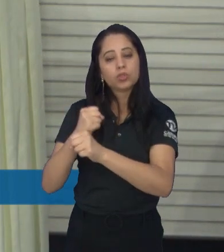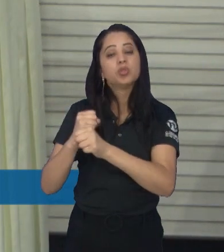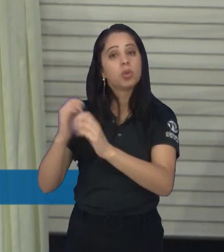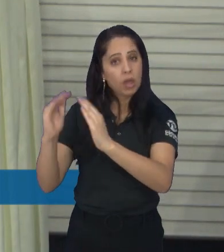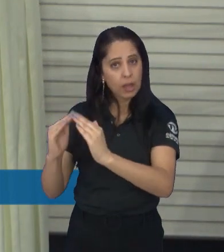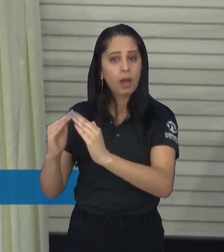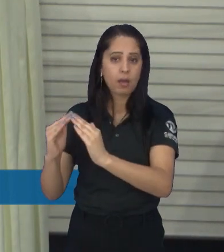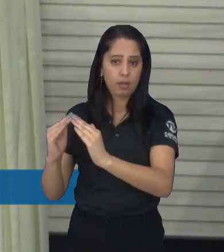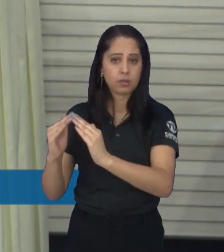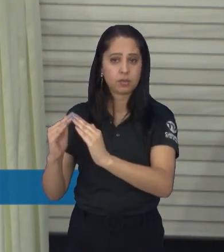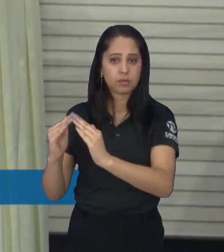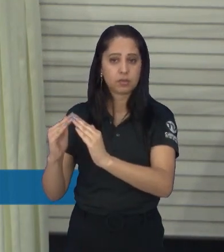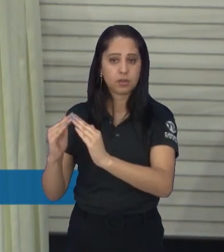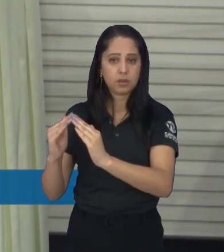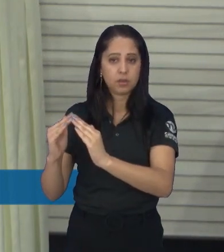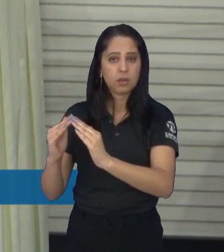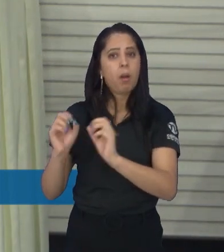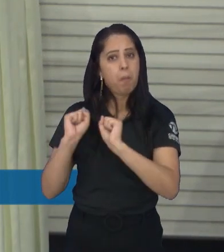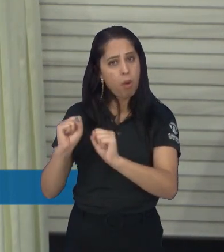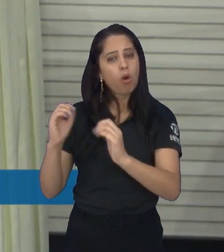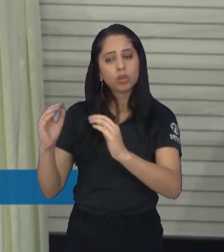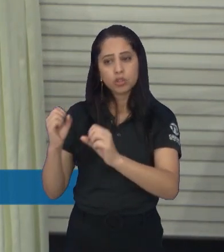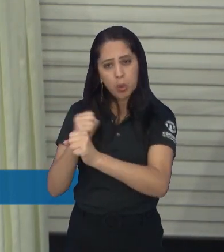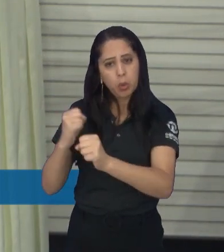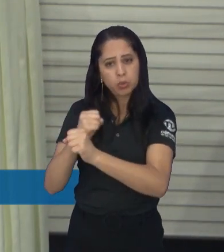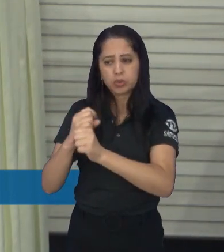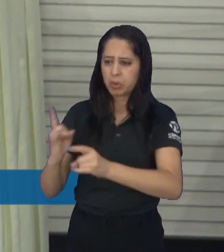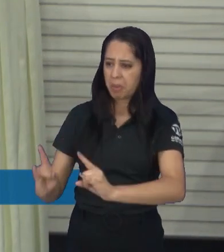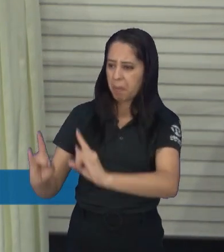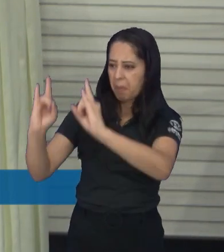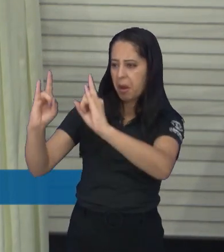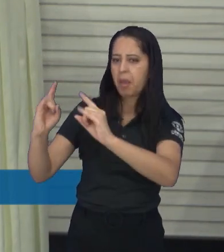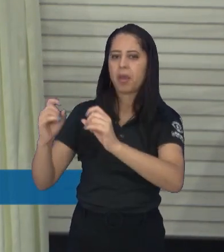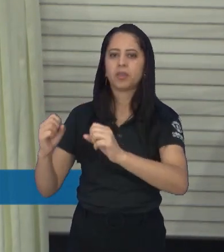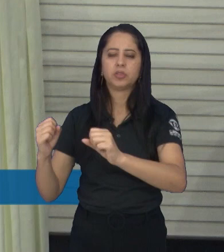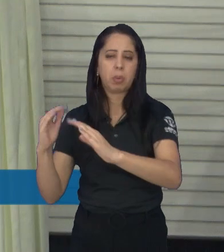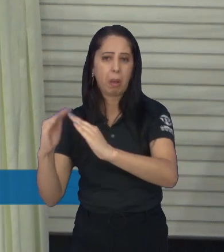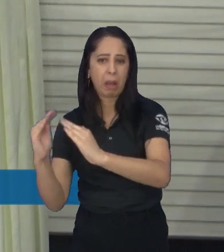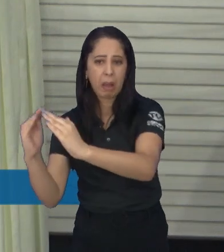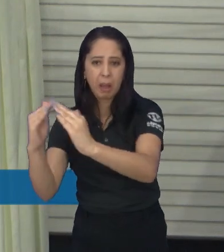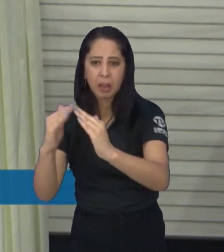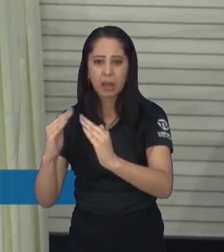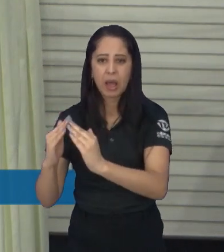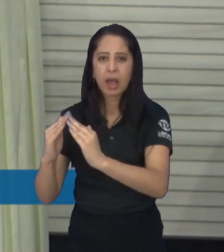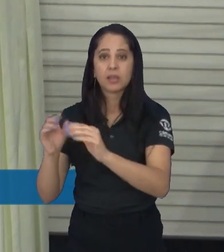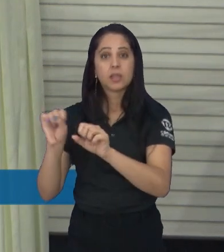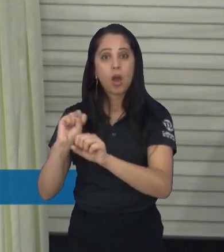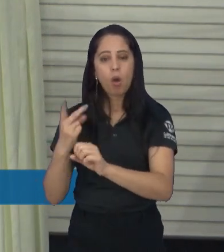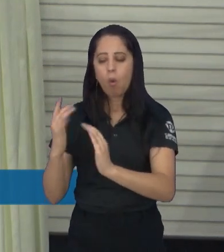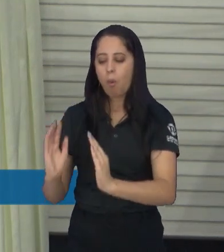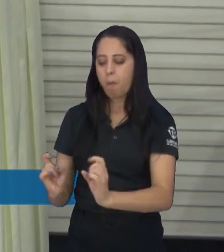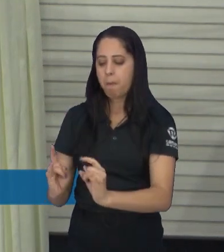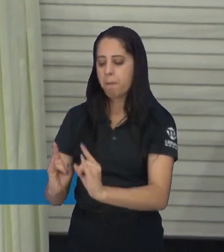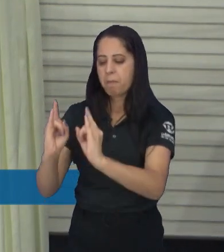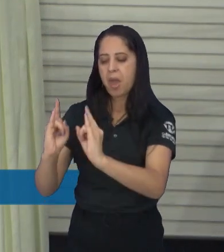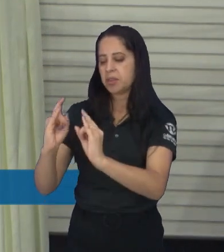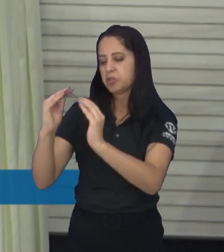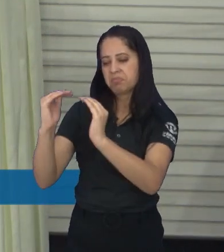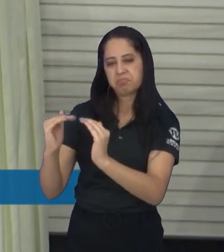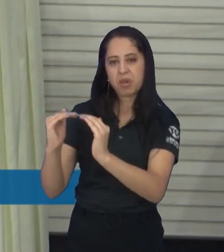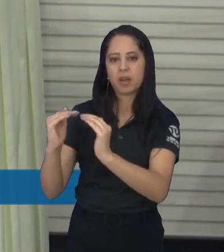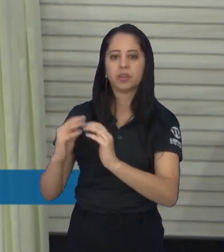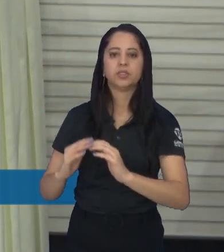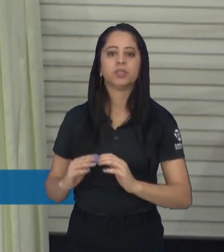ali para o banhado entendeu você pode construir prédios é possível construir predinhos menores ali na orla não vai precisar